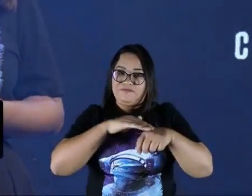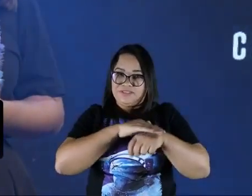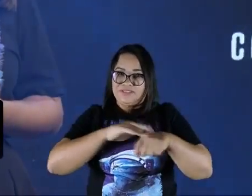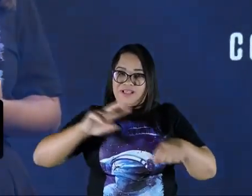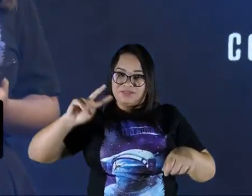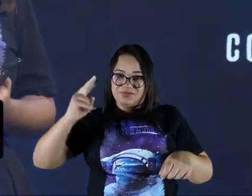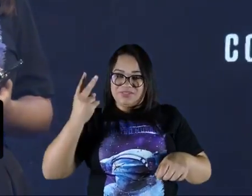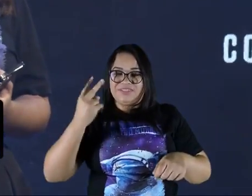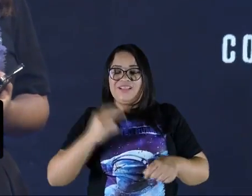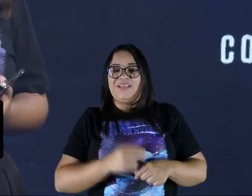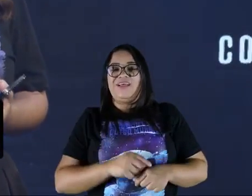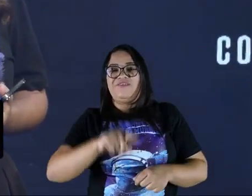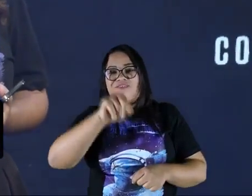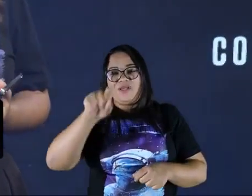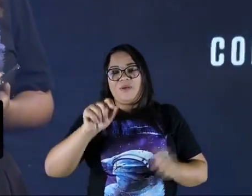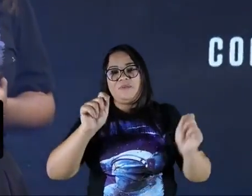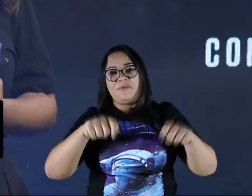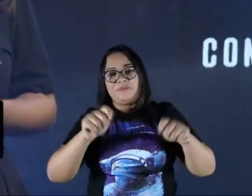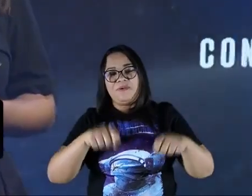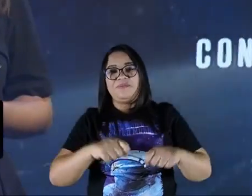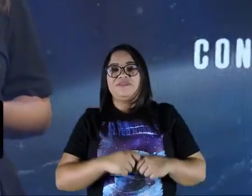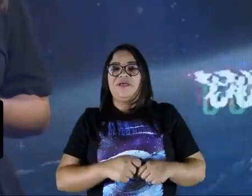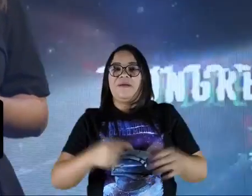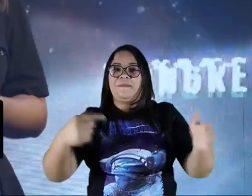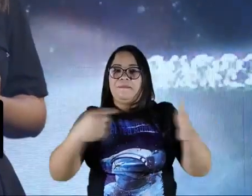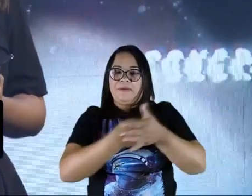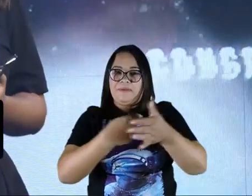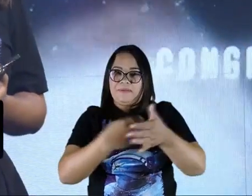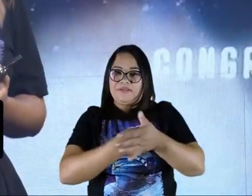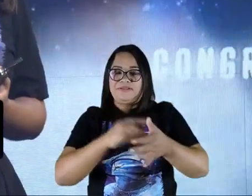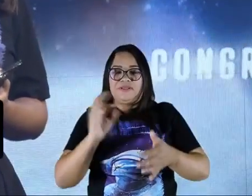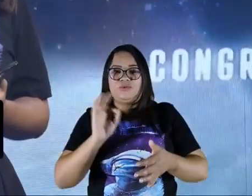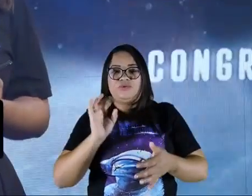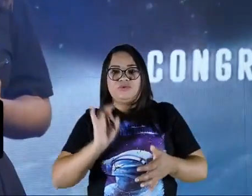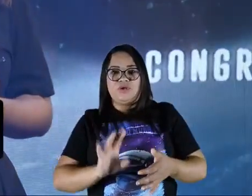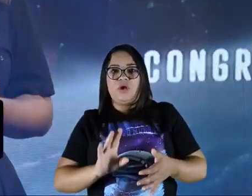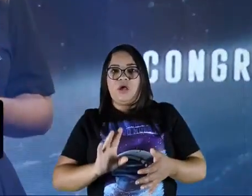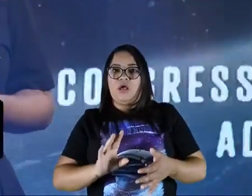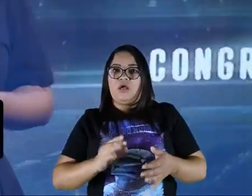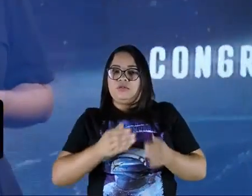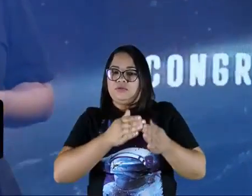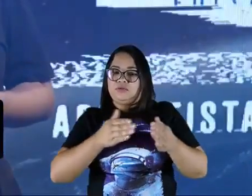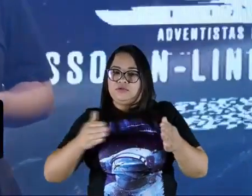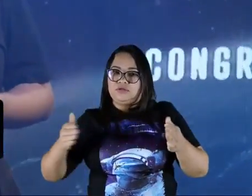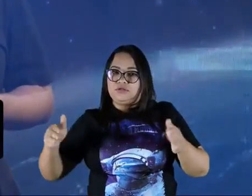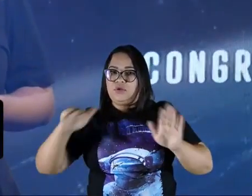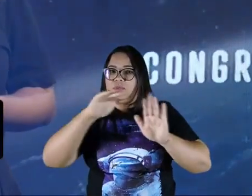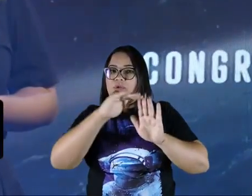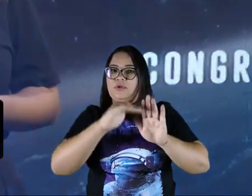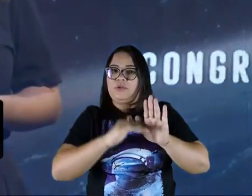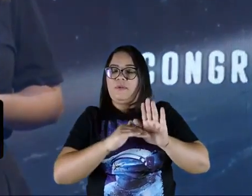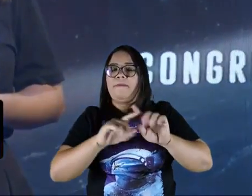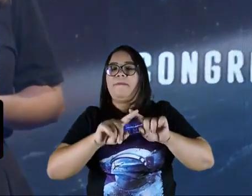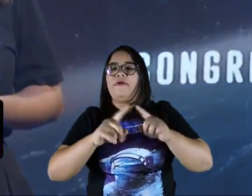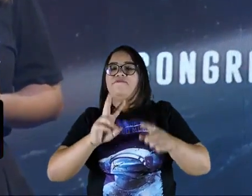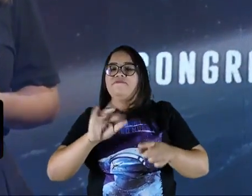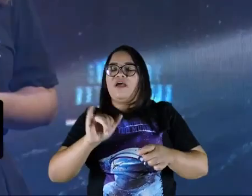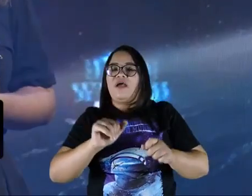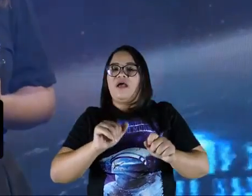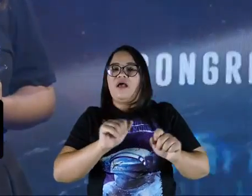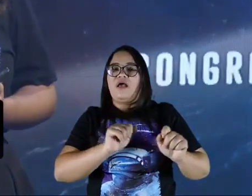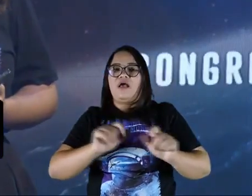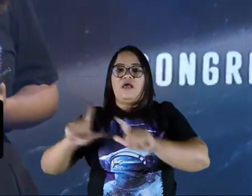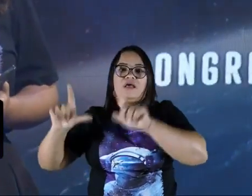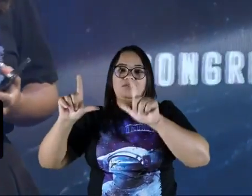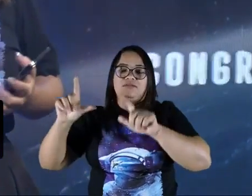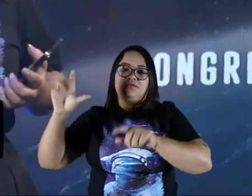partir das 14 horas. E você pode mandar a sua pergunta não só durante aqui o programa, mas a gente vai abrir a caixinha de perguntas também